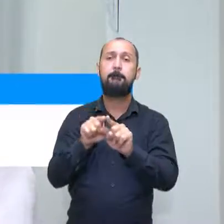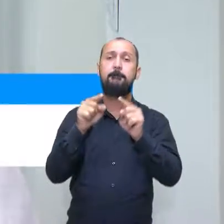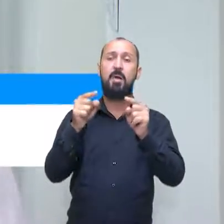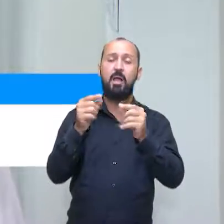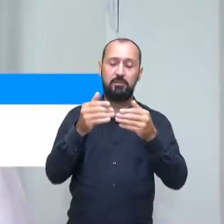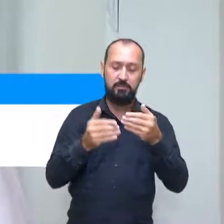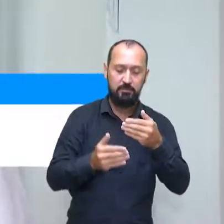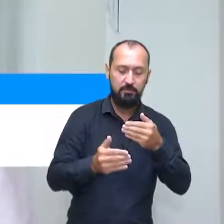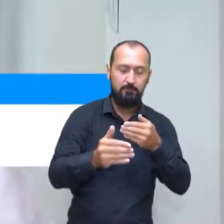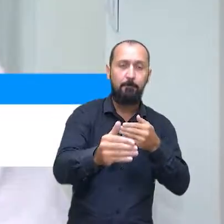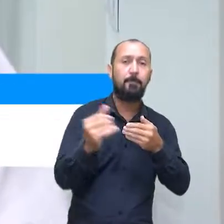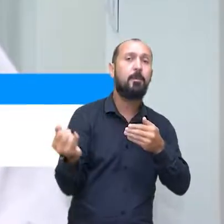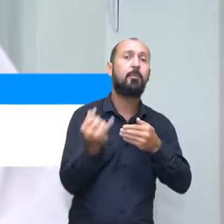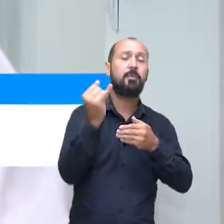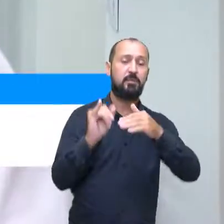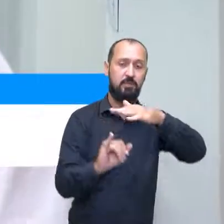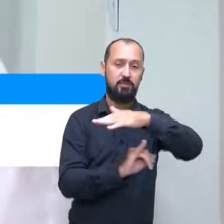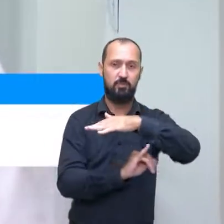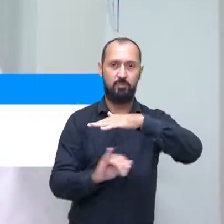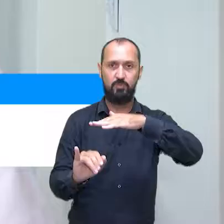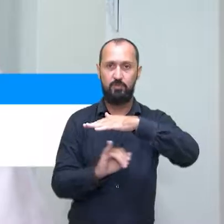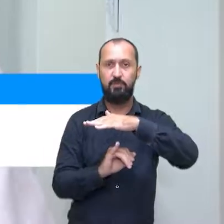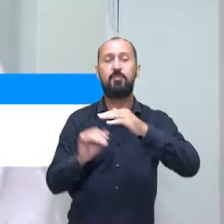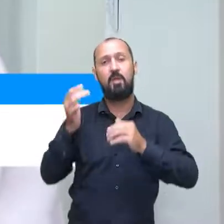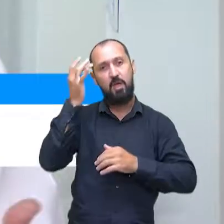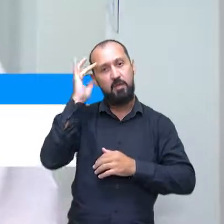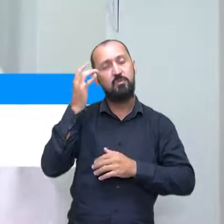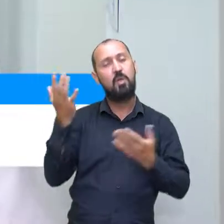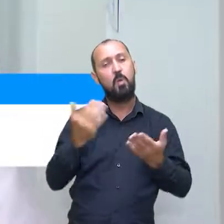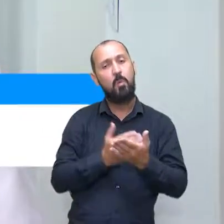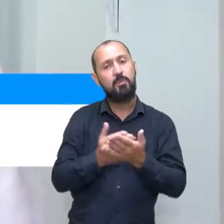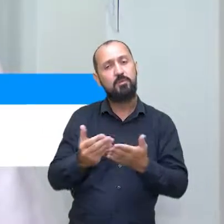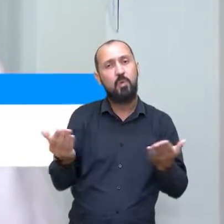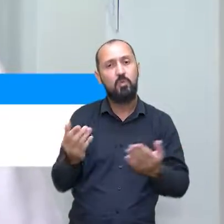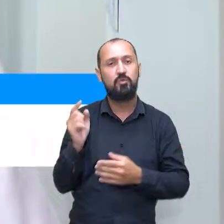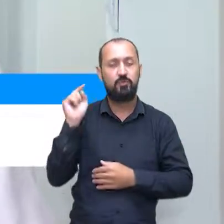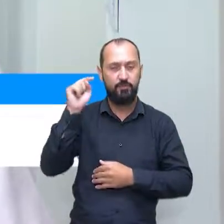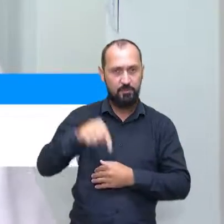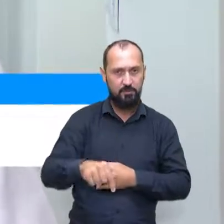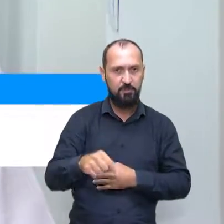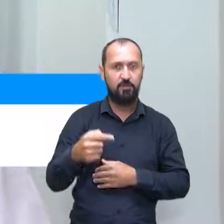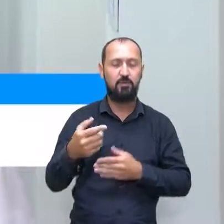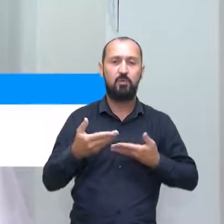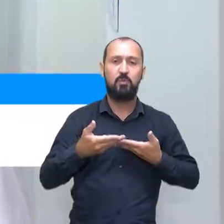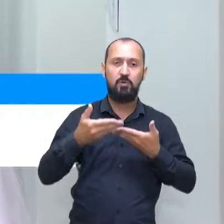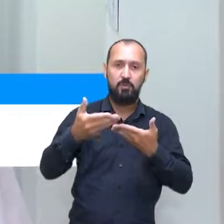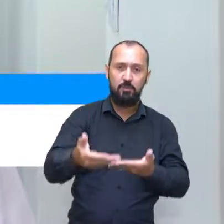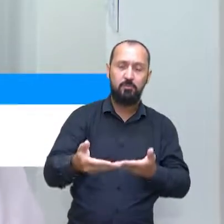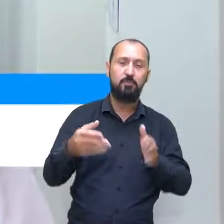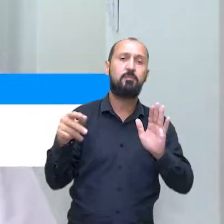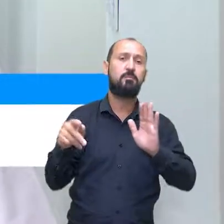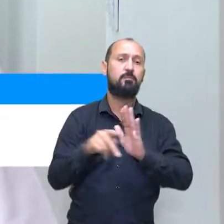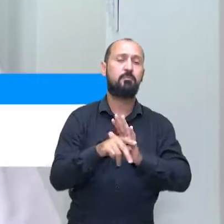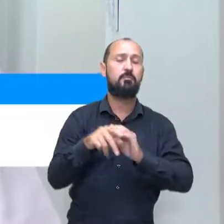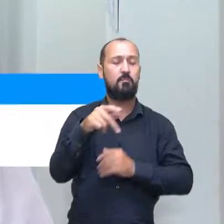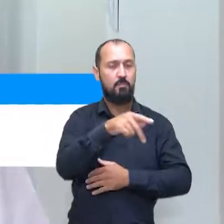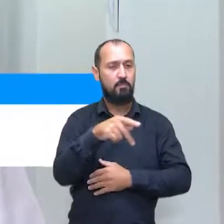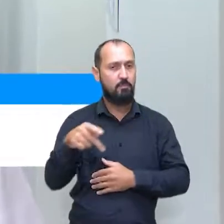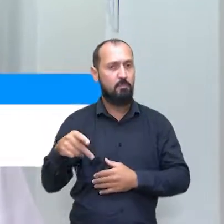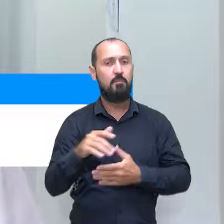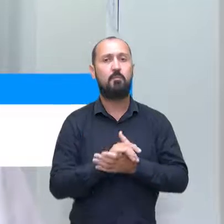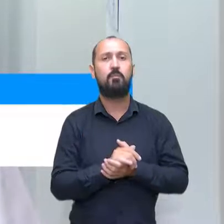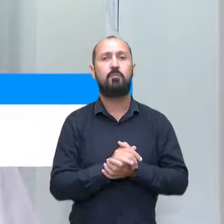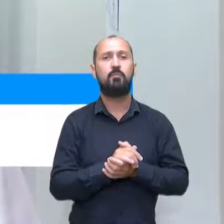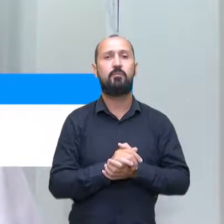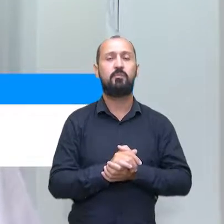se reencontrando. Mas agora é importante também que as próprias instituições, e eu acho que essa é a nossa iniciativa, e o